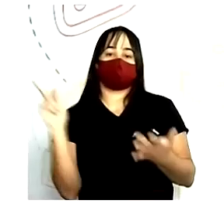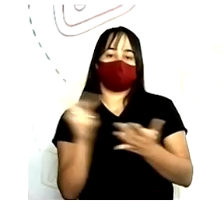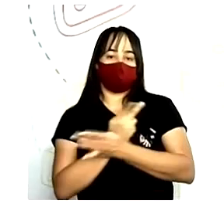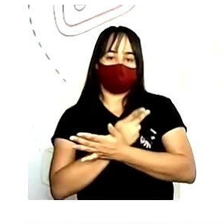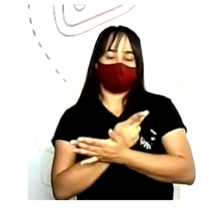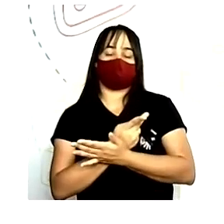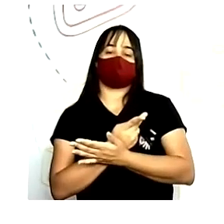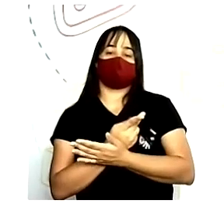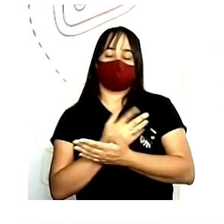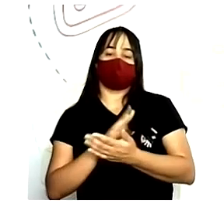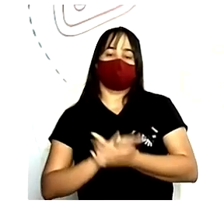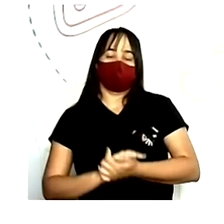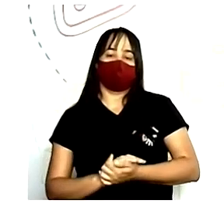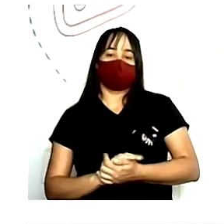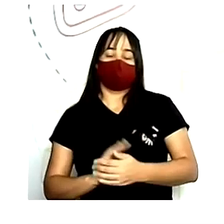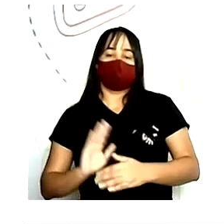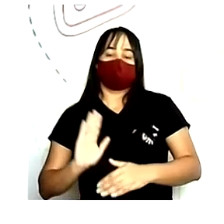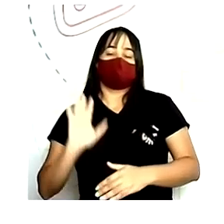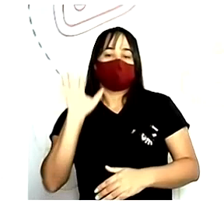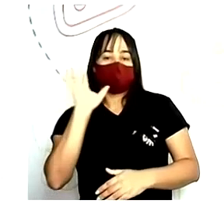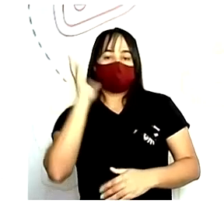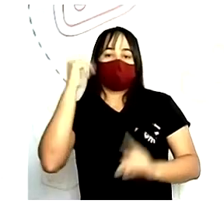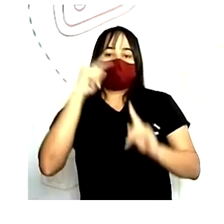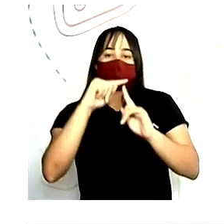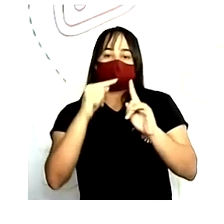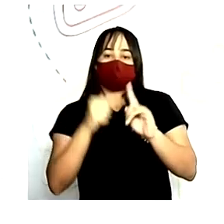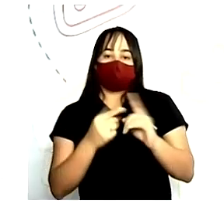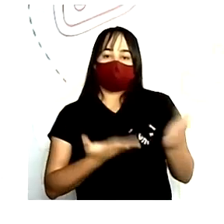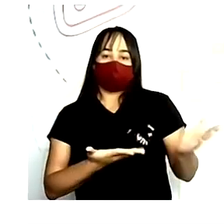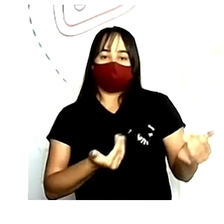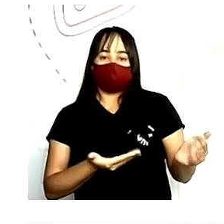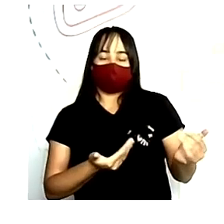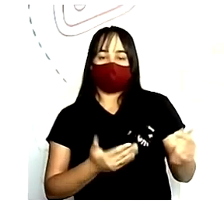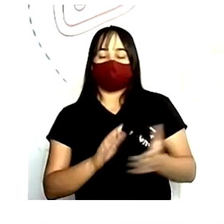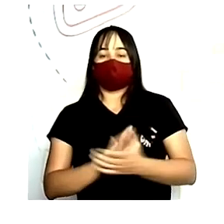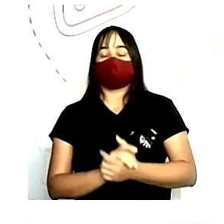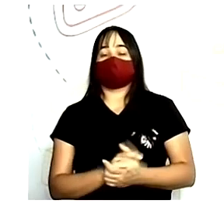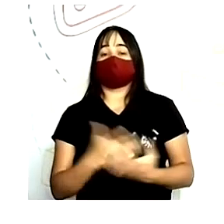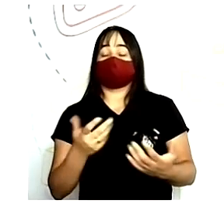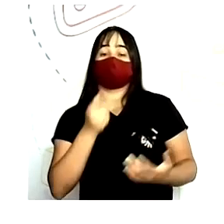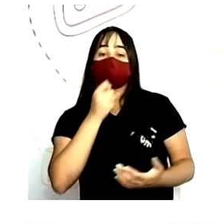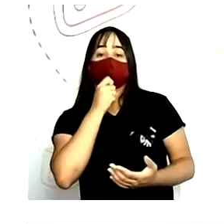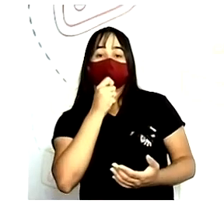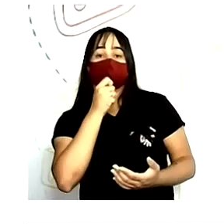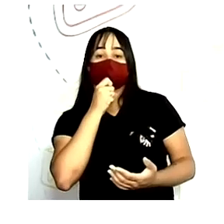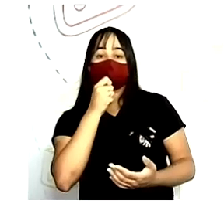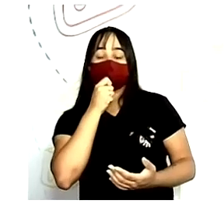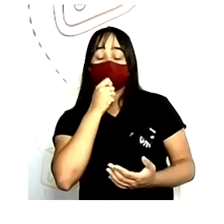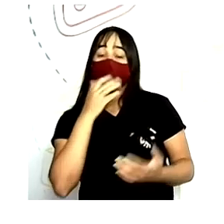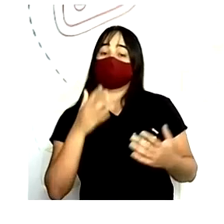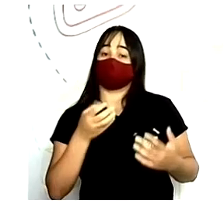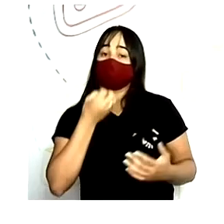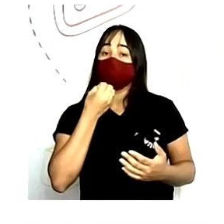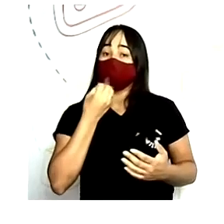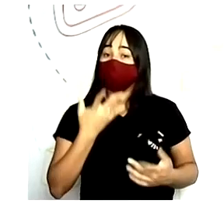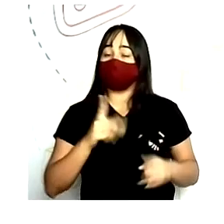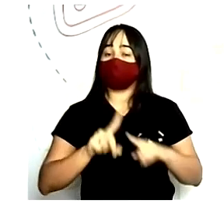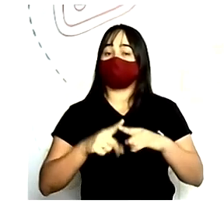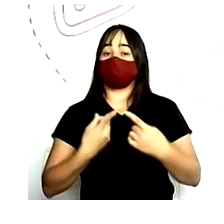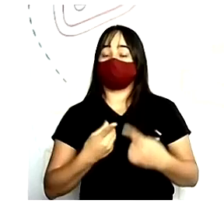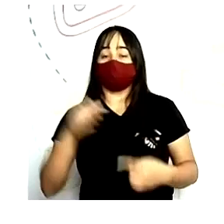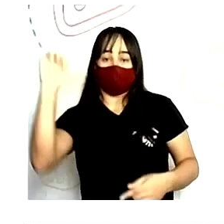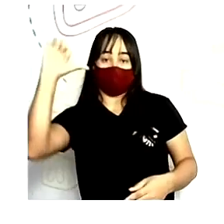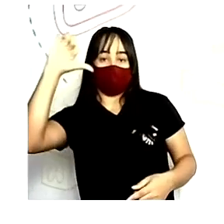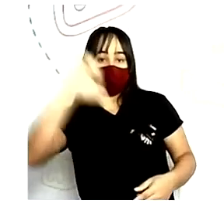vai acarretar numa gravidez na adolescência, e ainda bem quando é assim, pior quando é com doenças sexualmente transmissíveis,